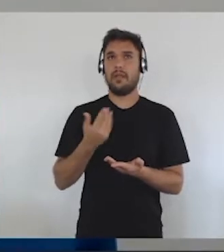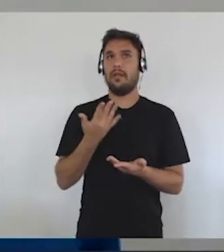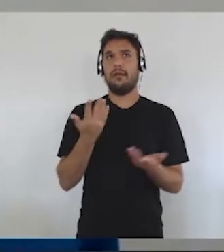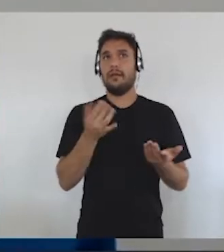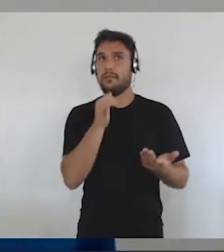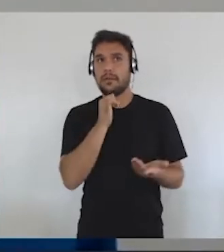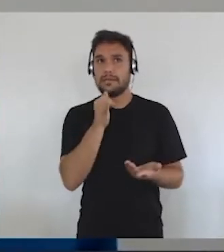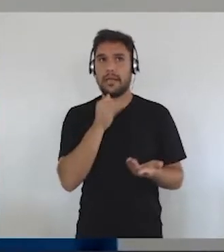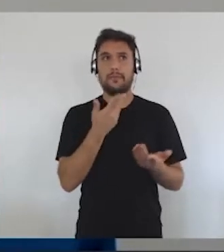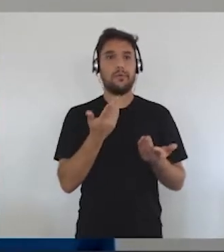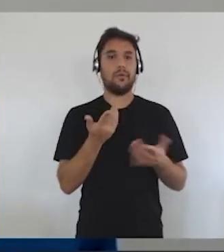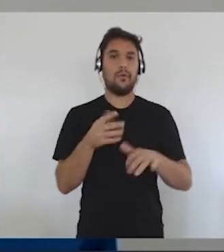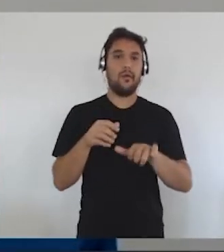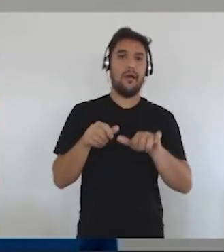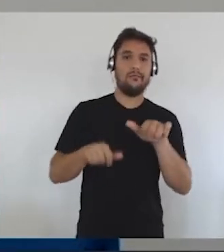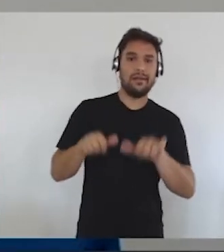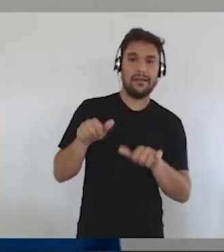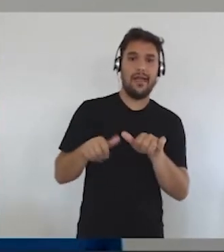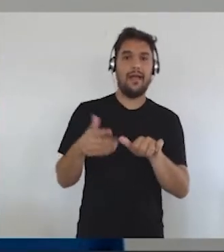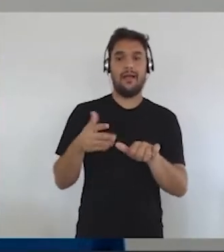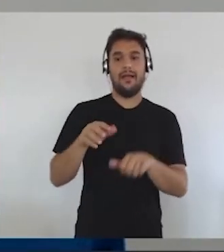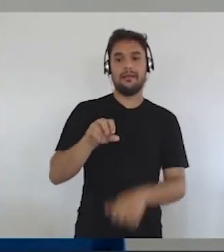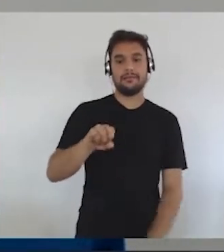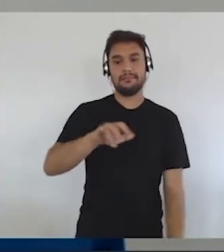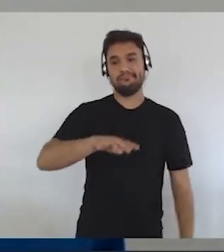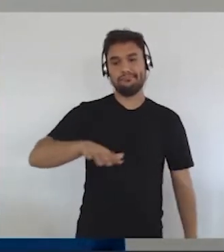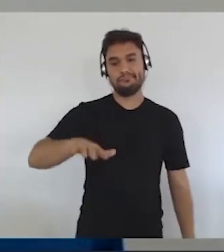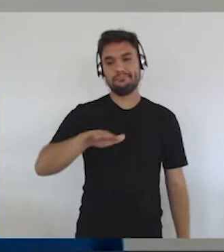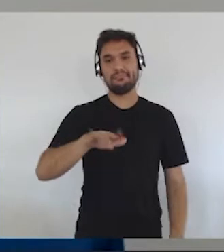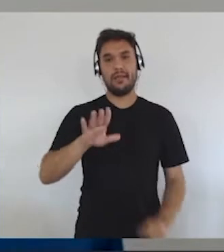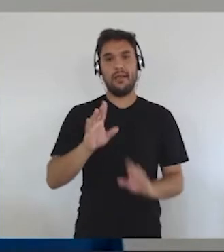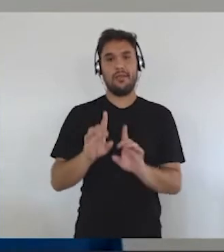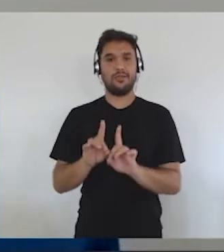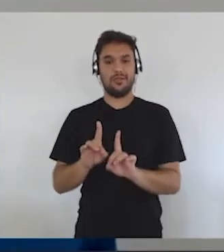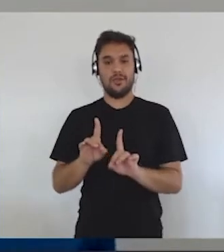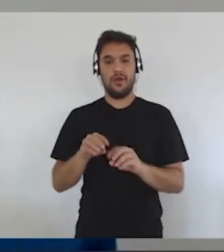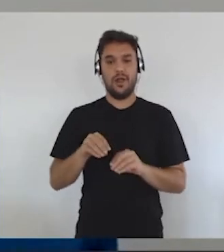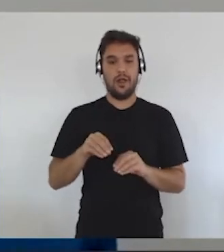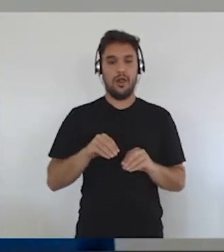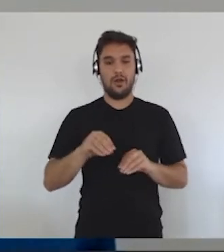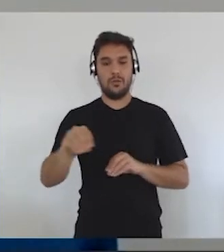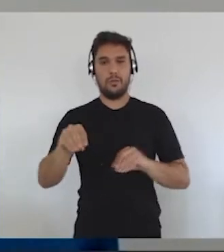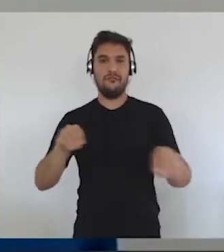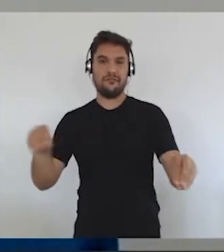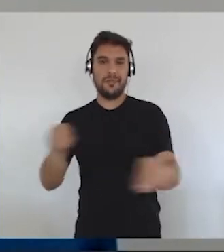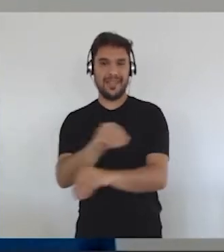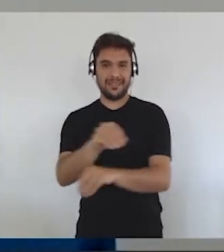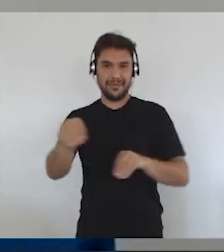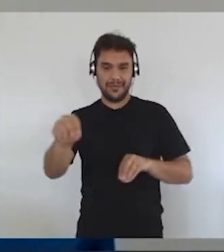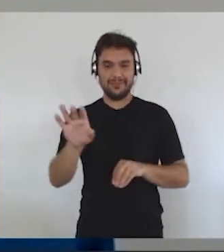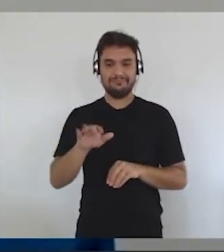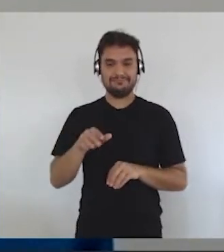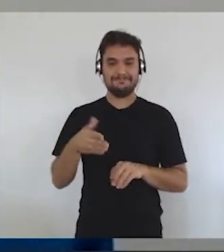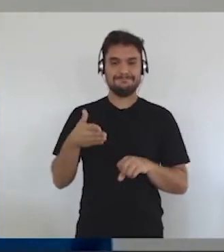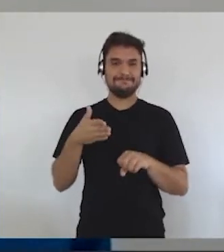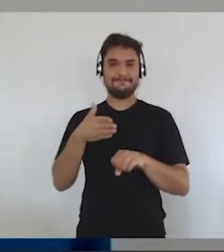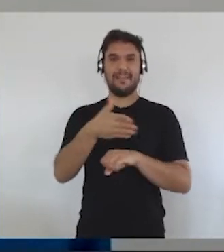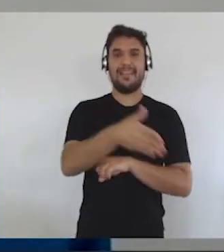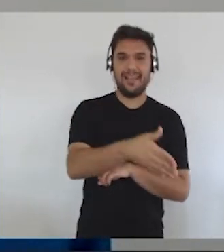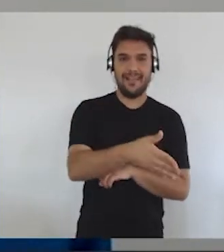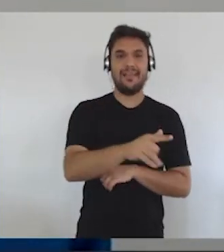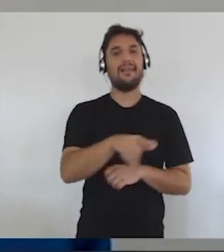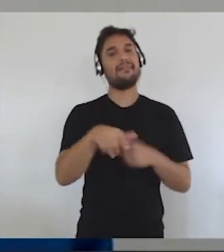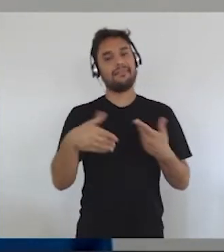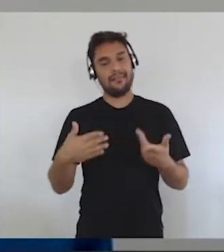enfim, a verificação desse aspecto de deslocamento, isso também, de alguma forma,